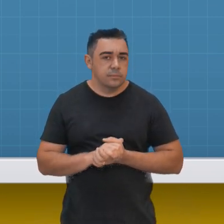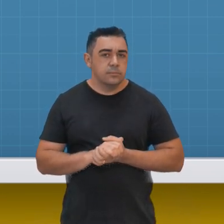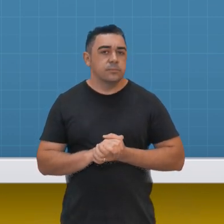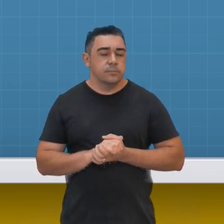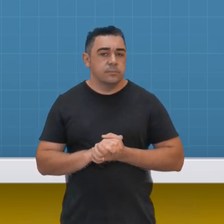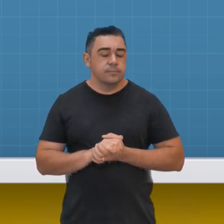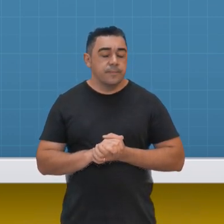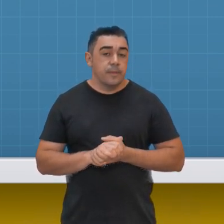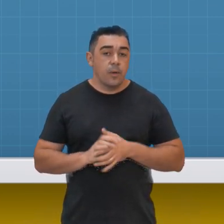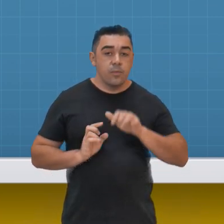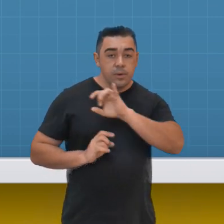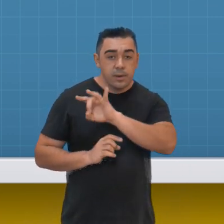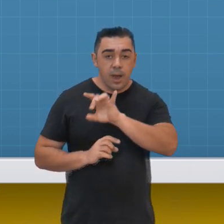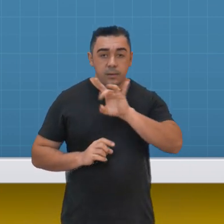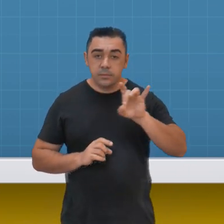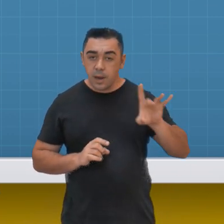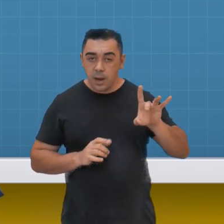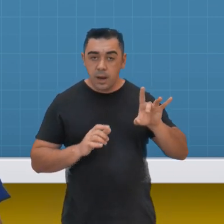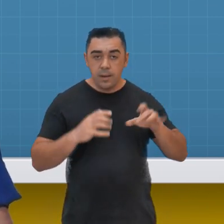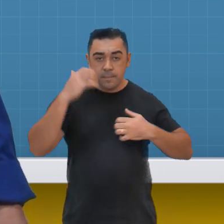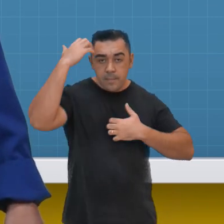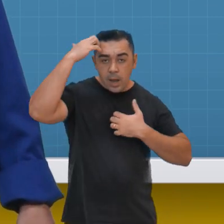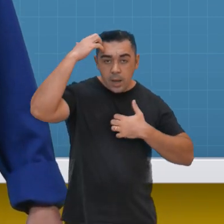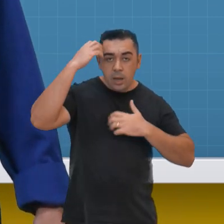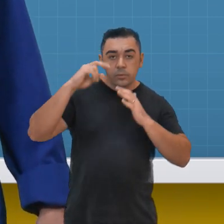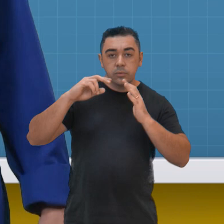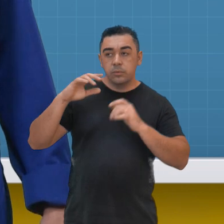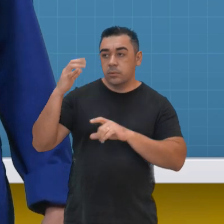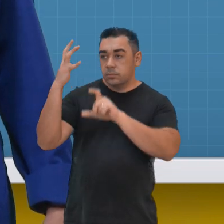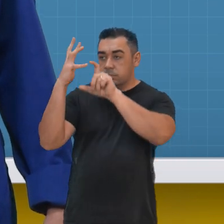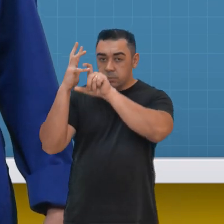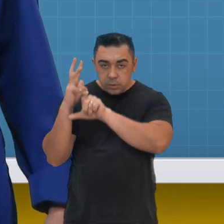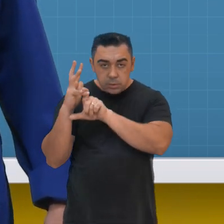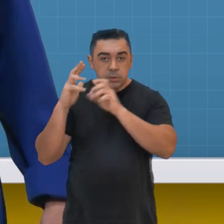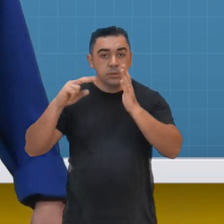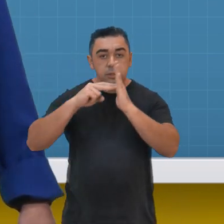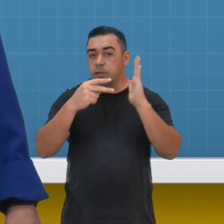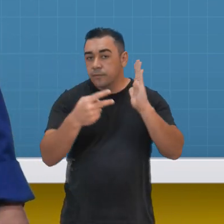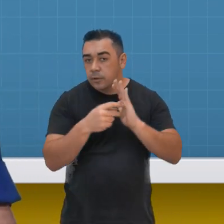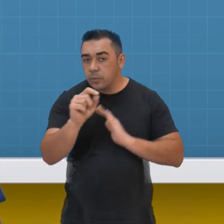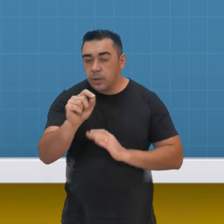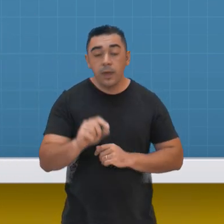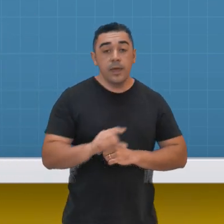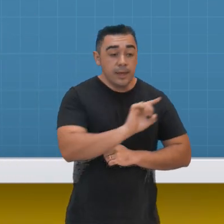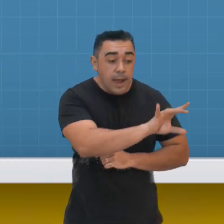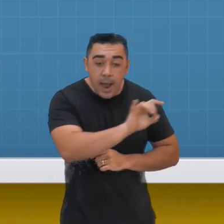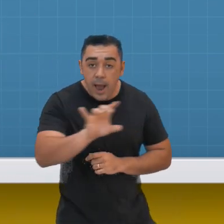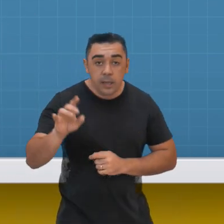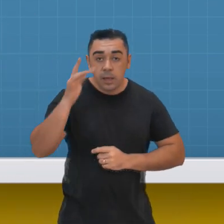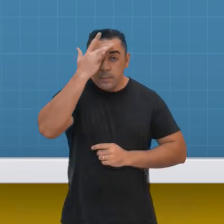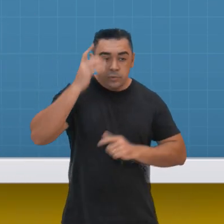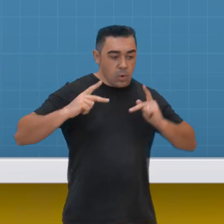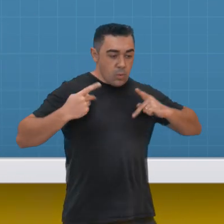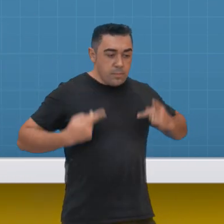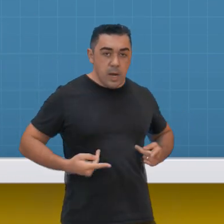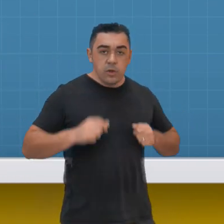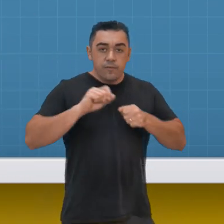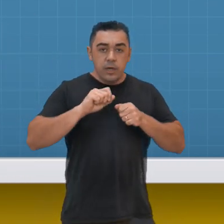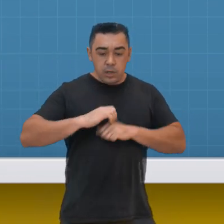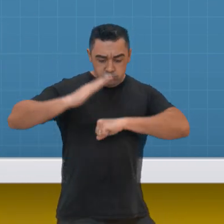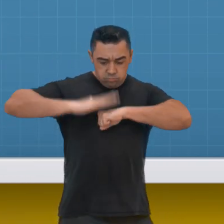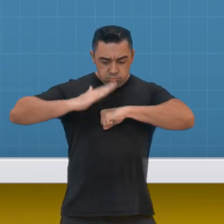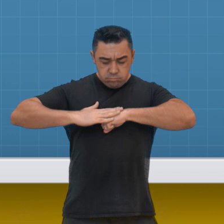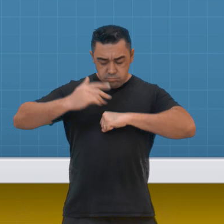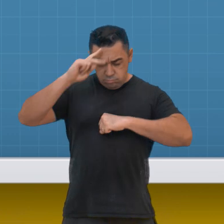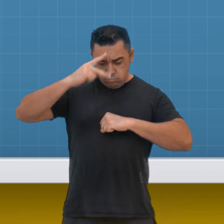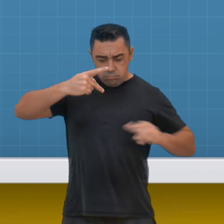legal! Cada macaco no seu galho significa o quê? Cada ser humano fazendo aquilo que